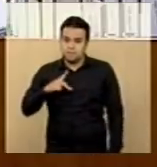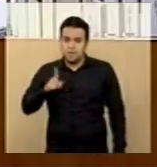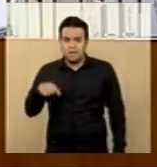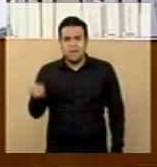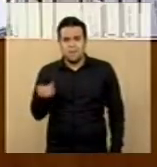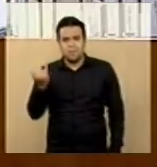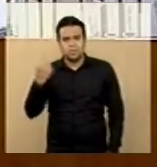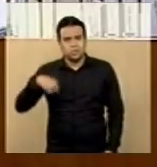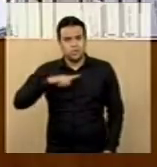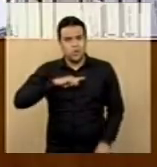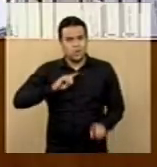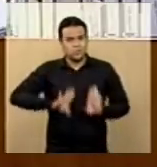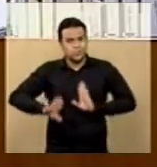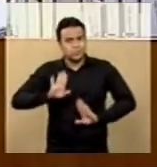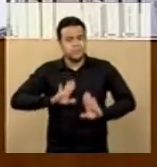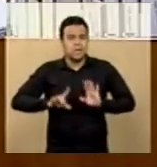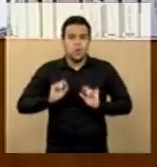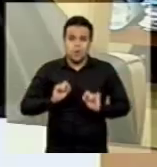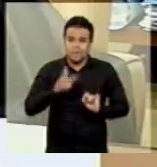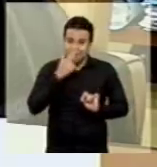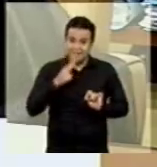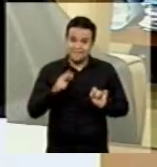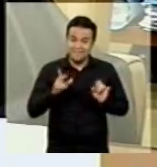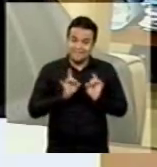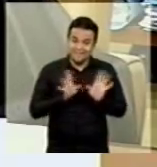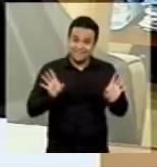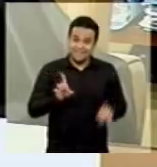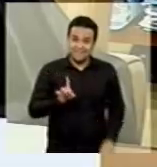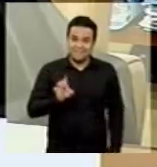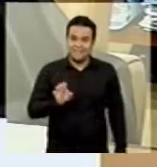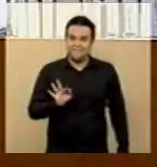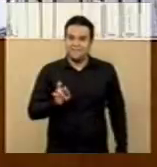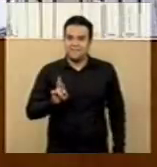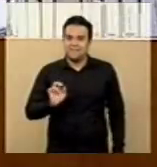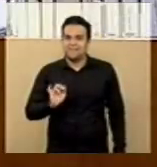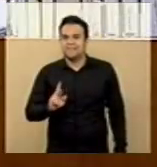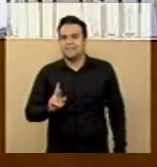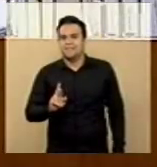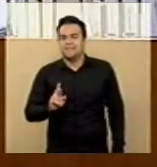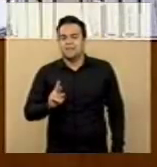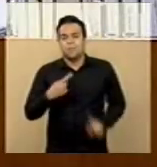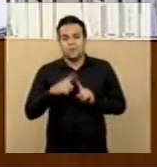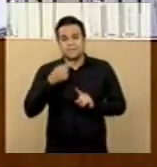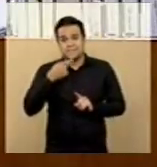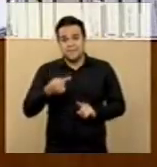tenhamos cuidado ao não deferir ou a pedir pressa. Ainda semana passada,